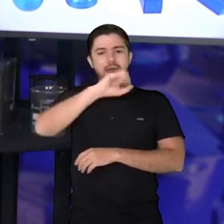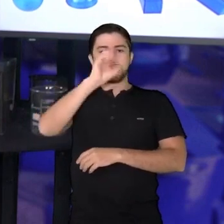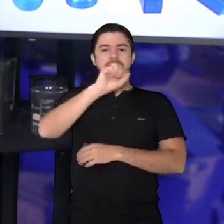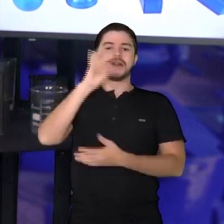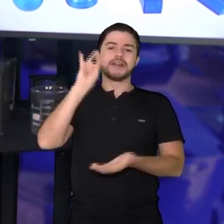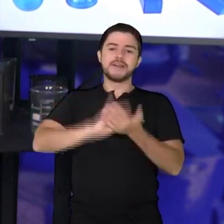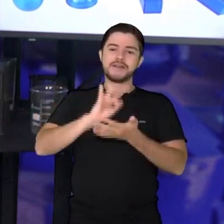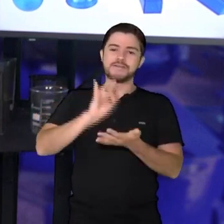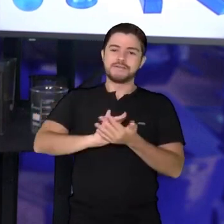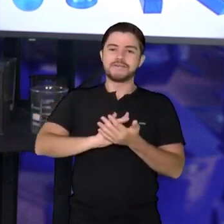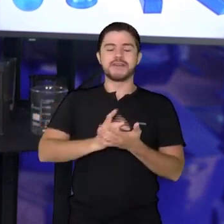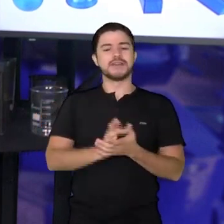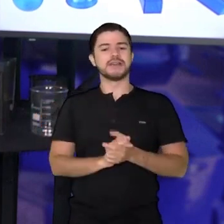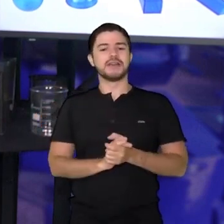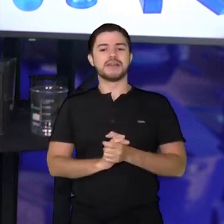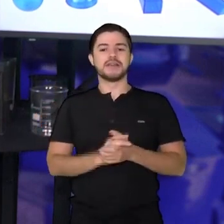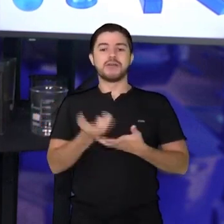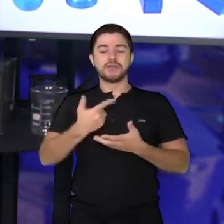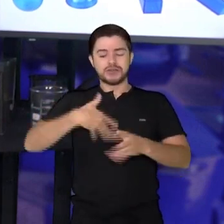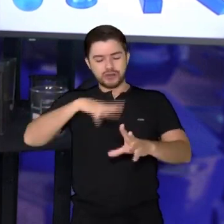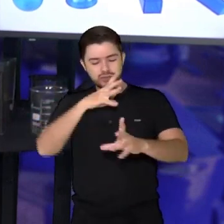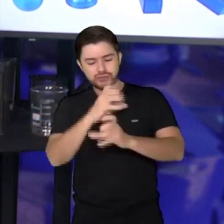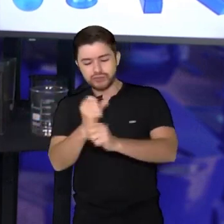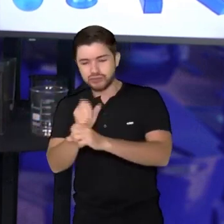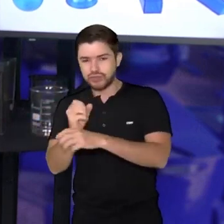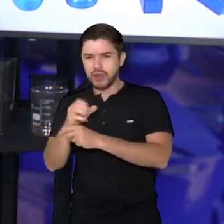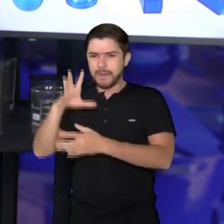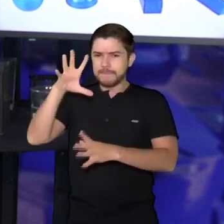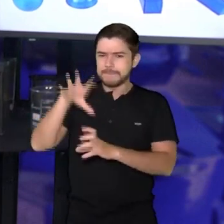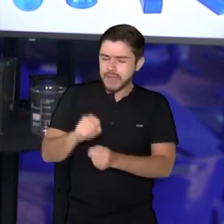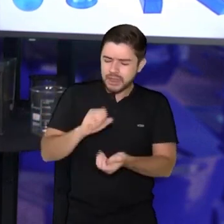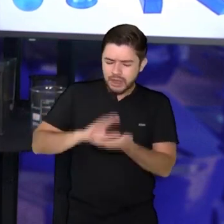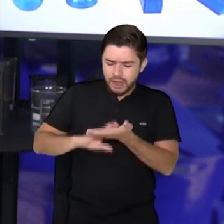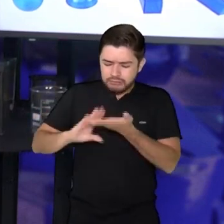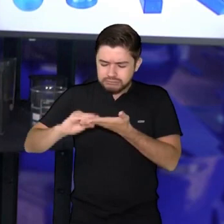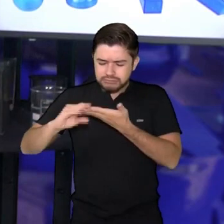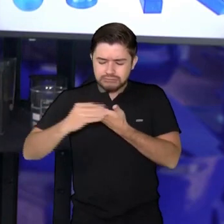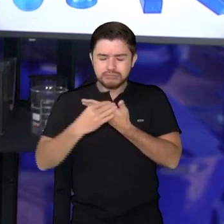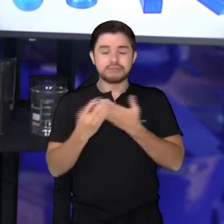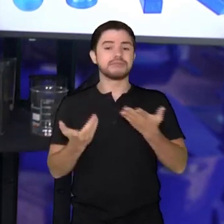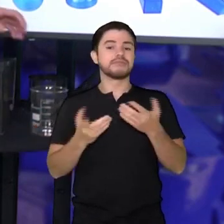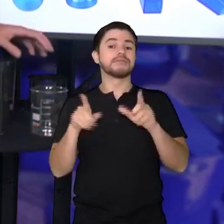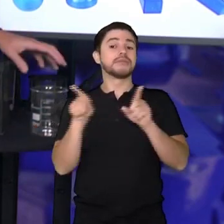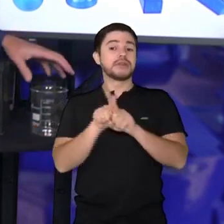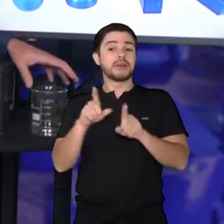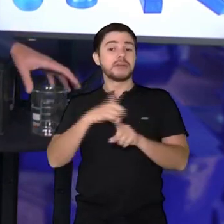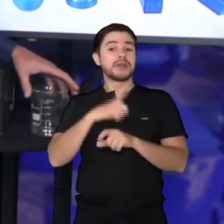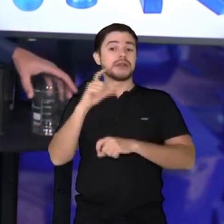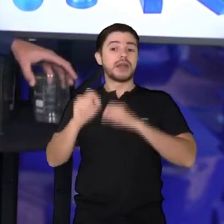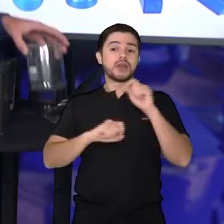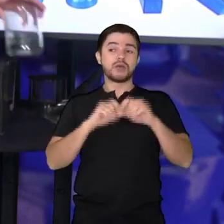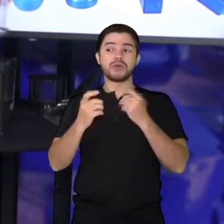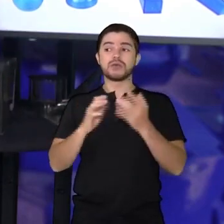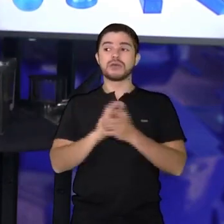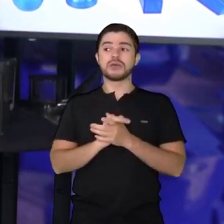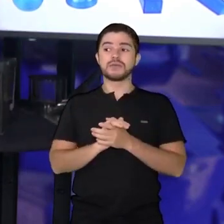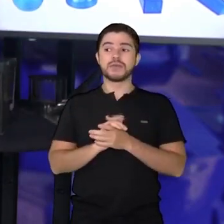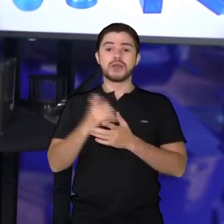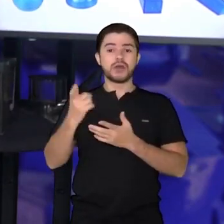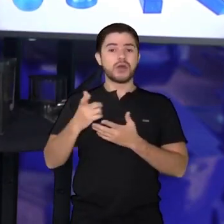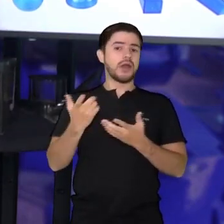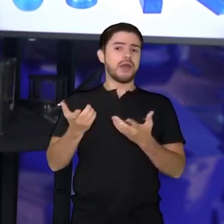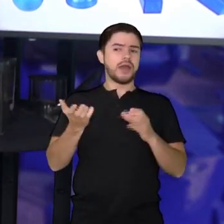né? Ali nas suas mãos, você calculando isso de fato, tá? Temos também os recipientes,